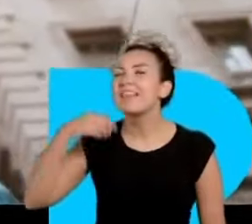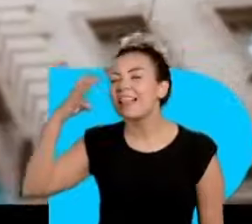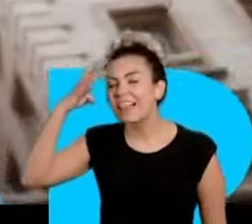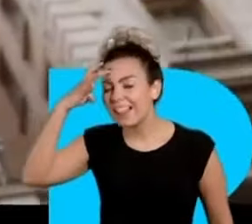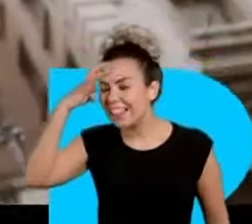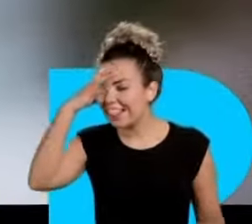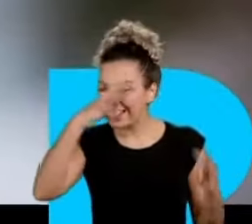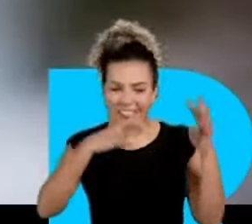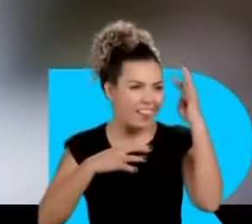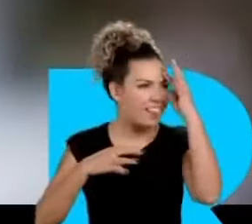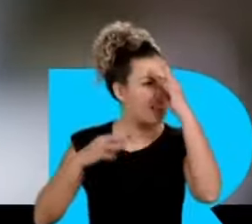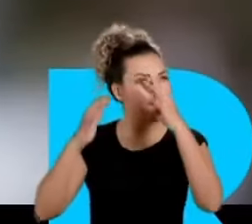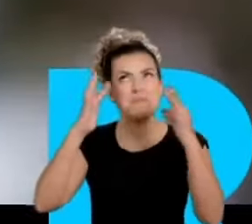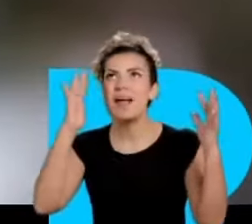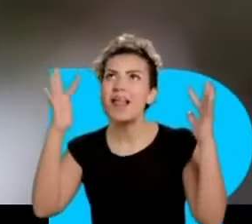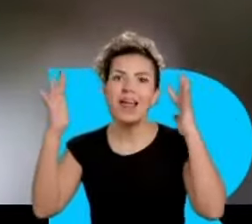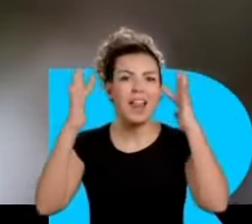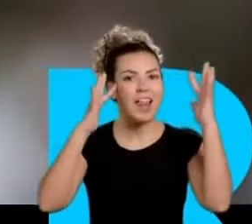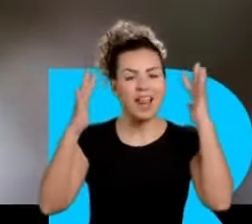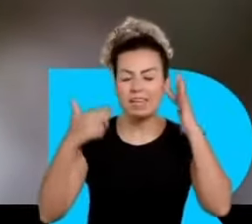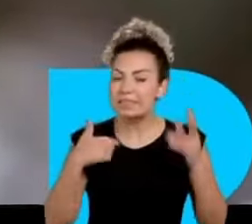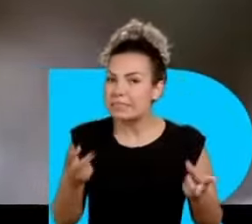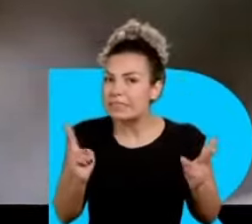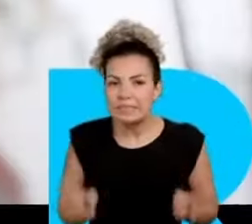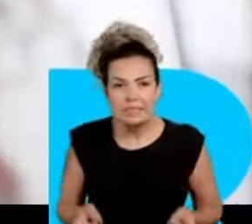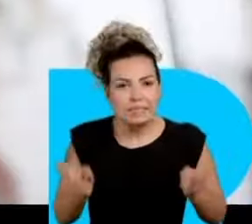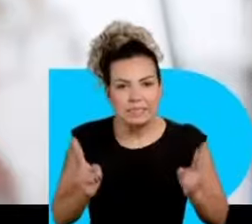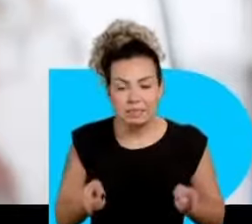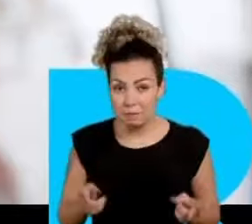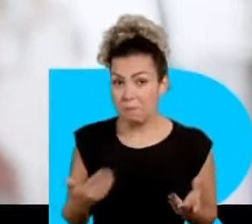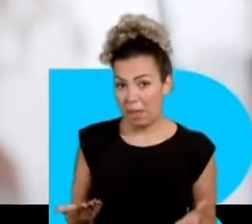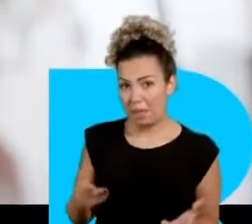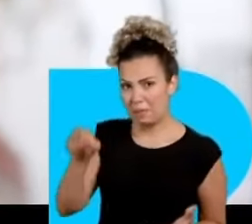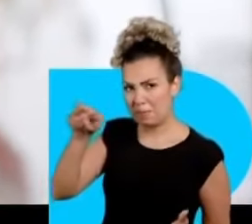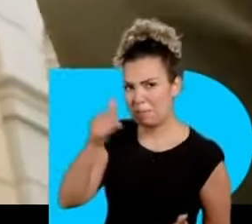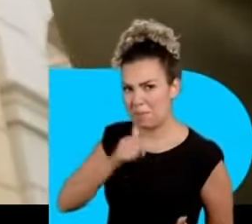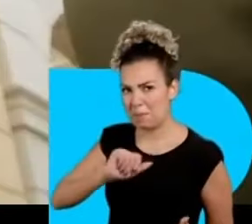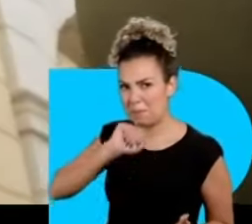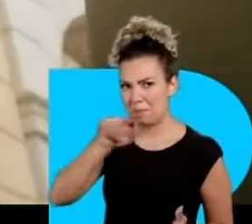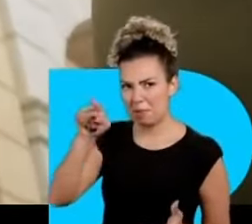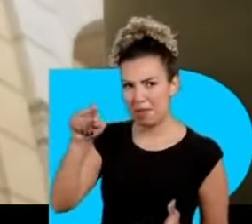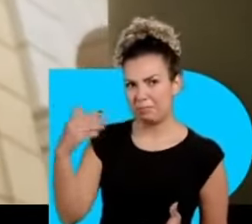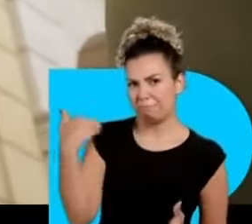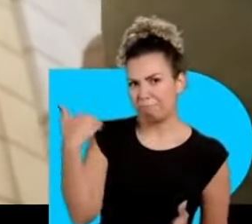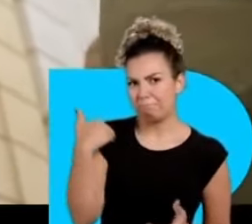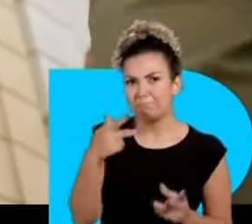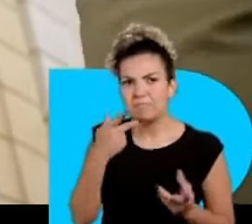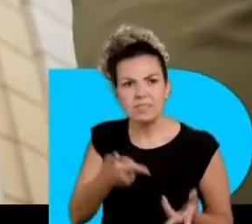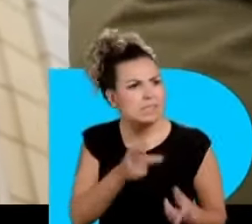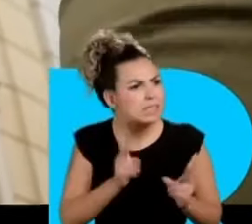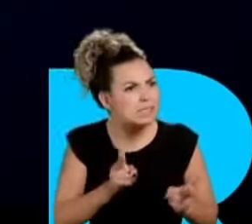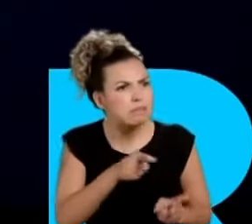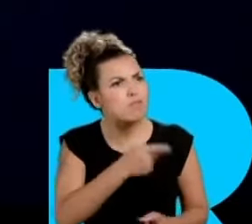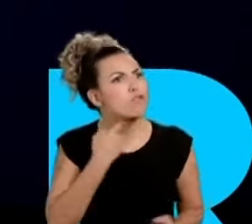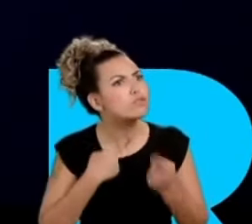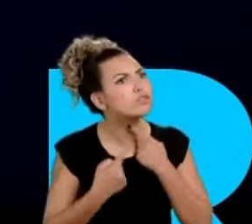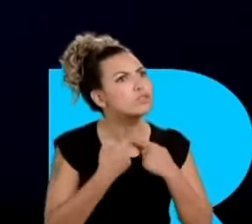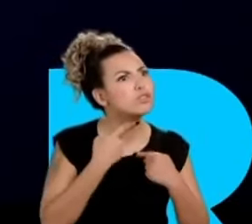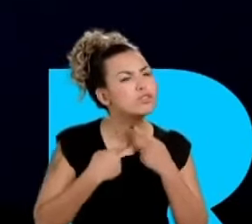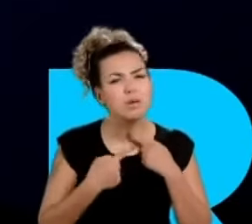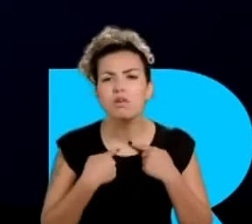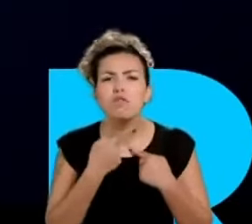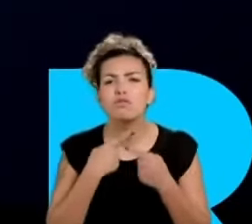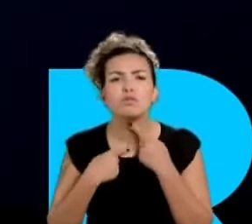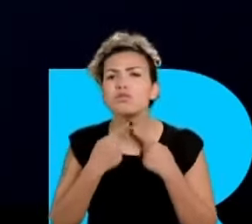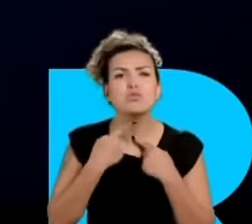com a cabeça na lua. Viajando. Pelo menos em pensamento. Minha mãe fala que eu tenho muita sede. Mas não de